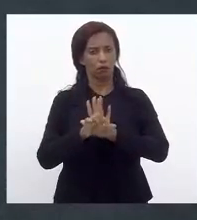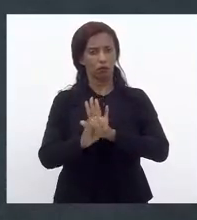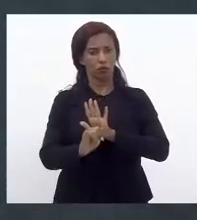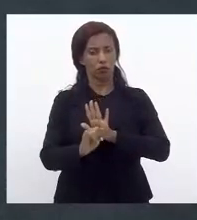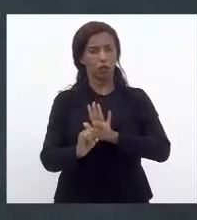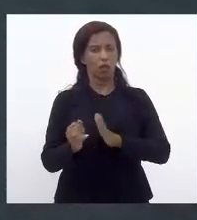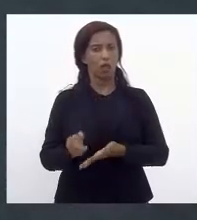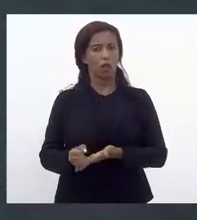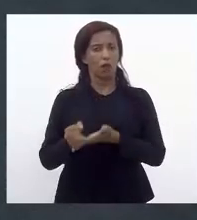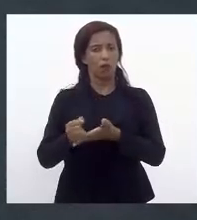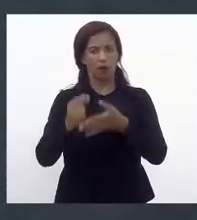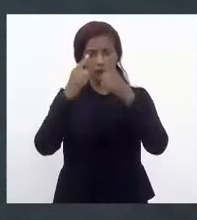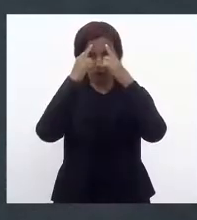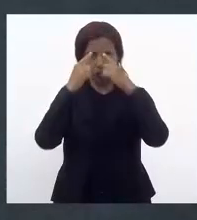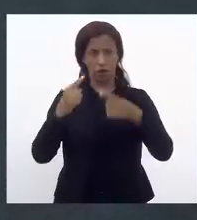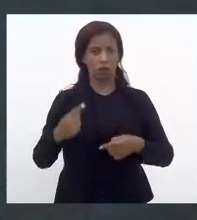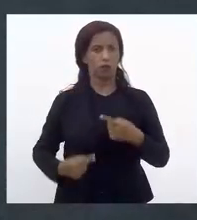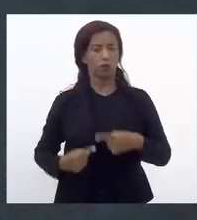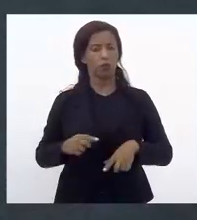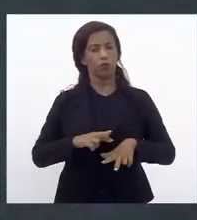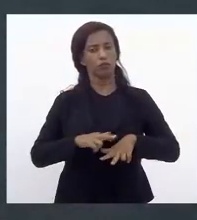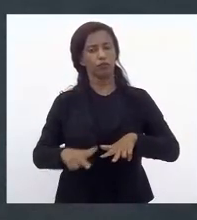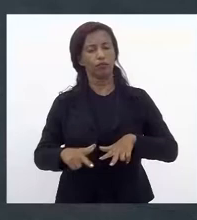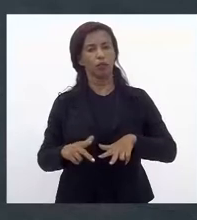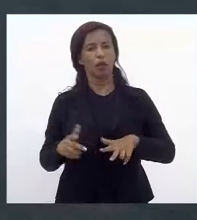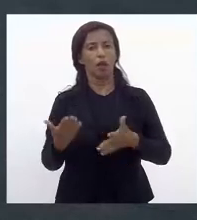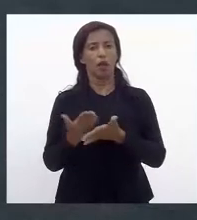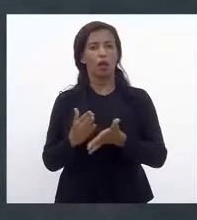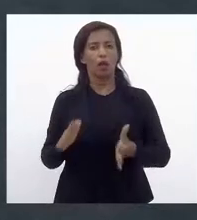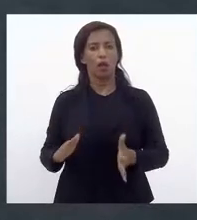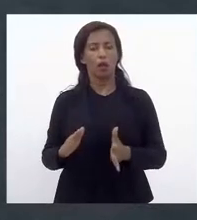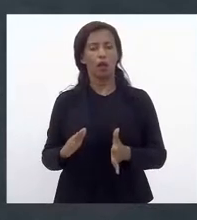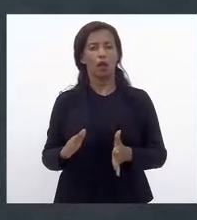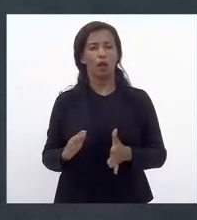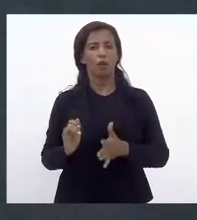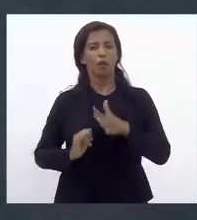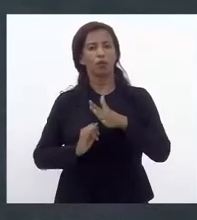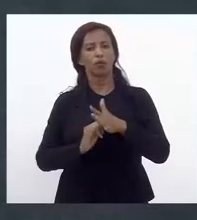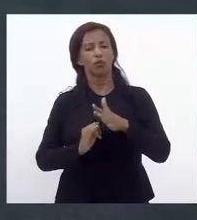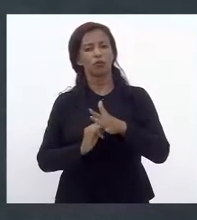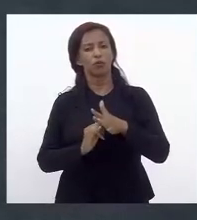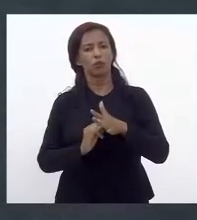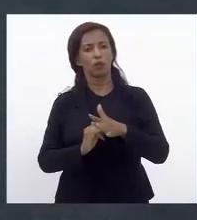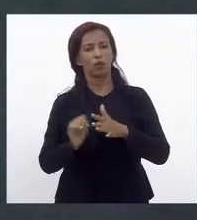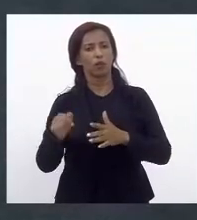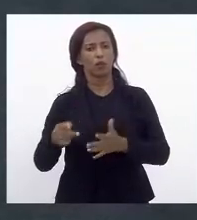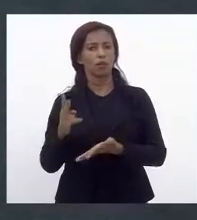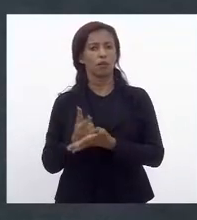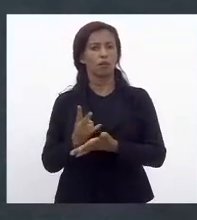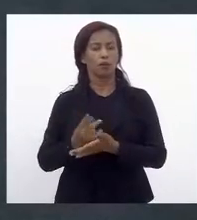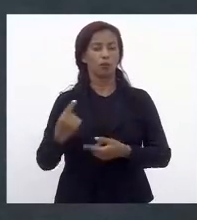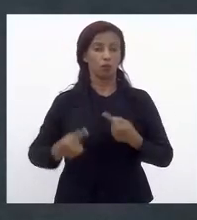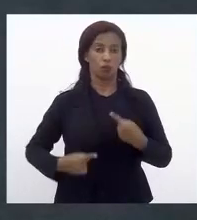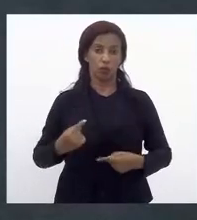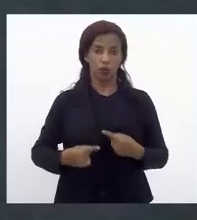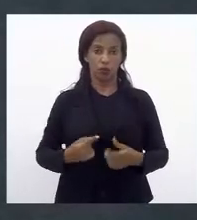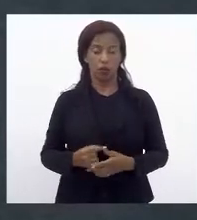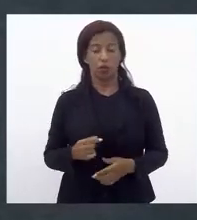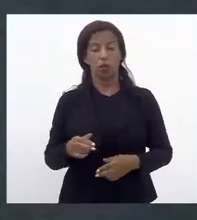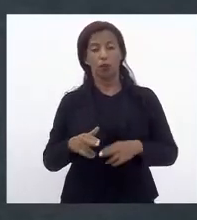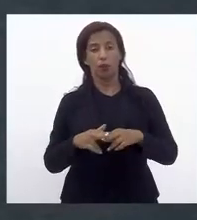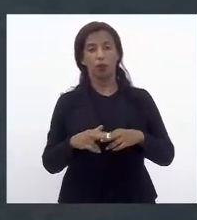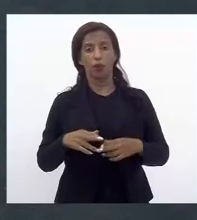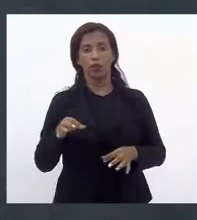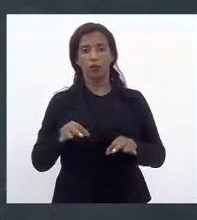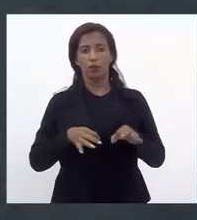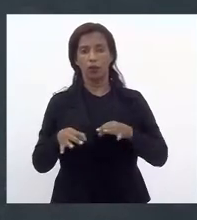que apoia a violência política de gênero acaba institucionalizando essa mesma política. Por isso, o projeto